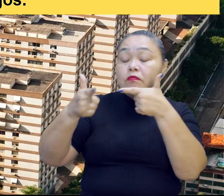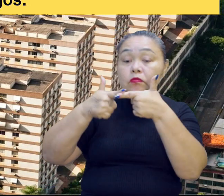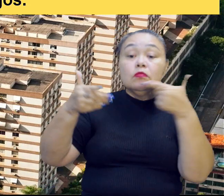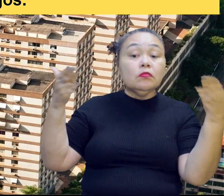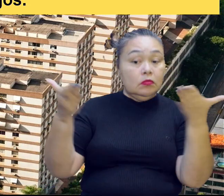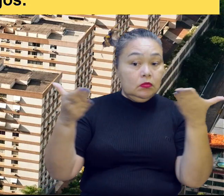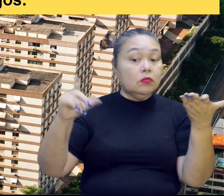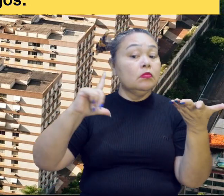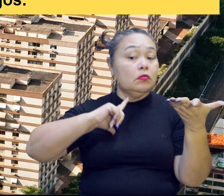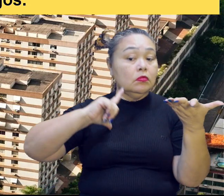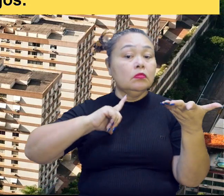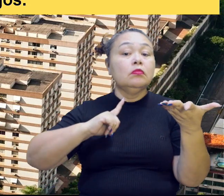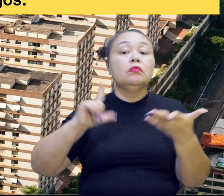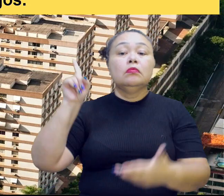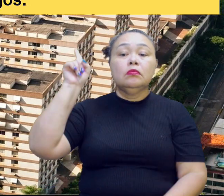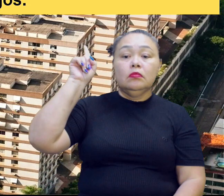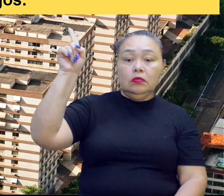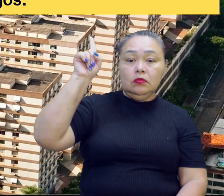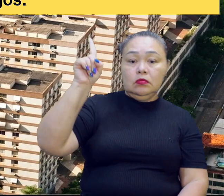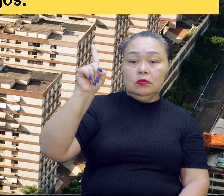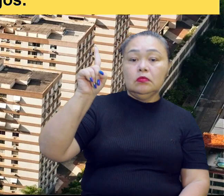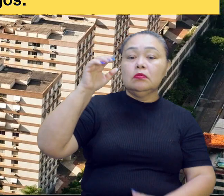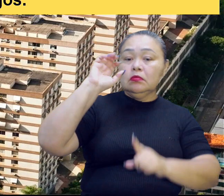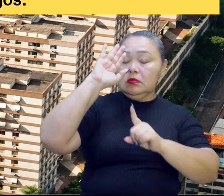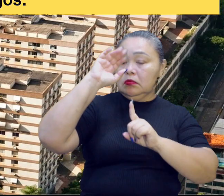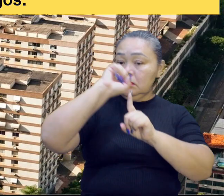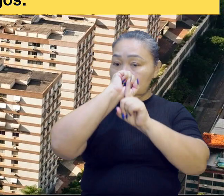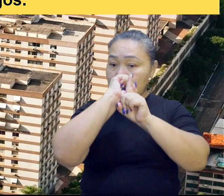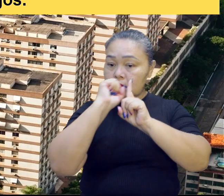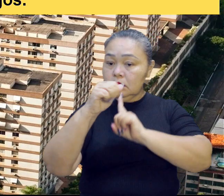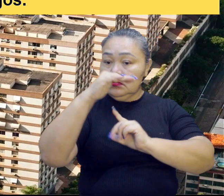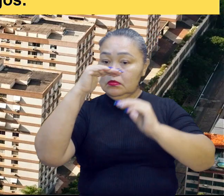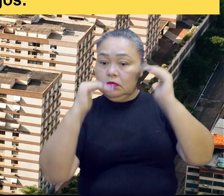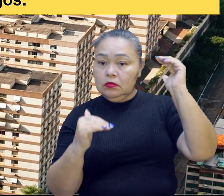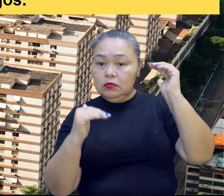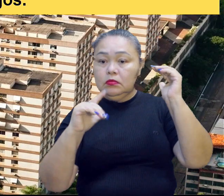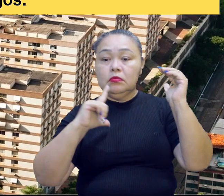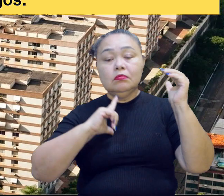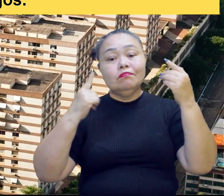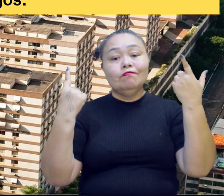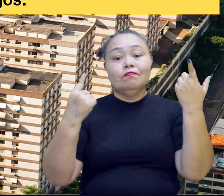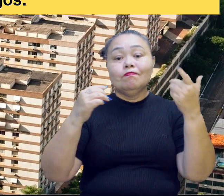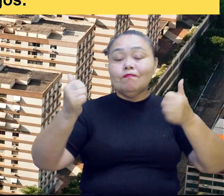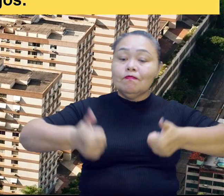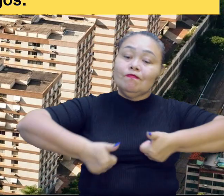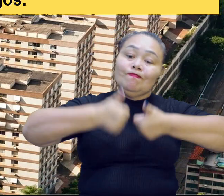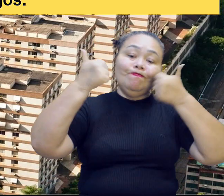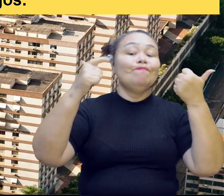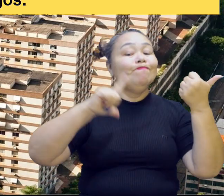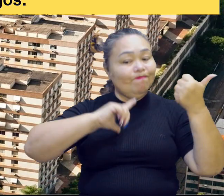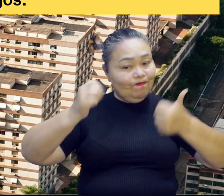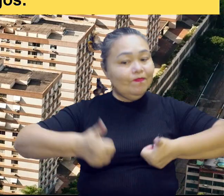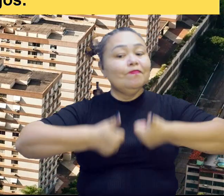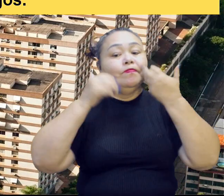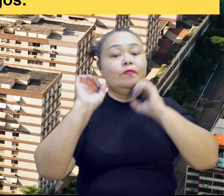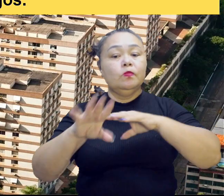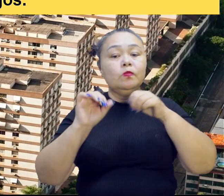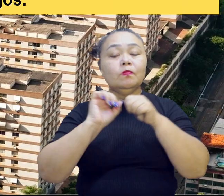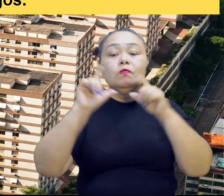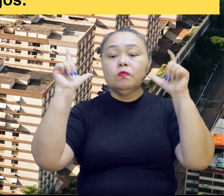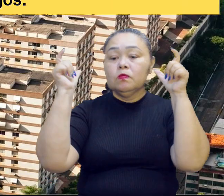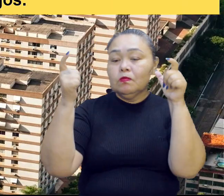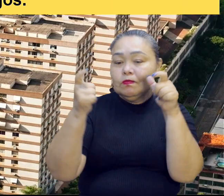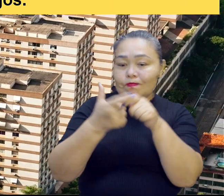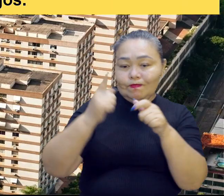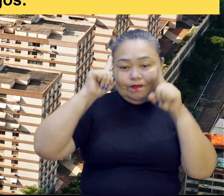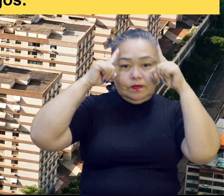enfrentamos hoje, nós temos a desigualdade, nós temos o desafio de melhorar a educação, reduzir